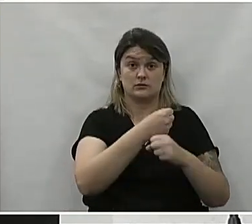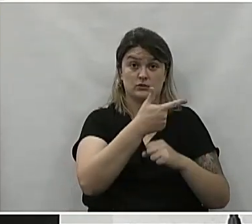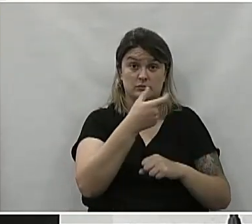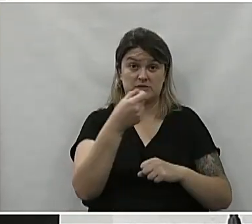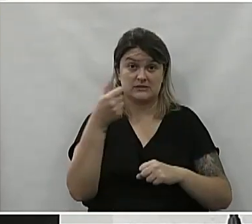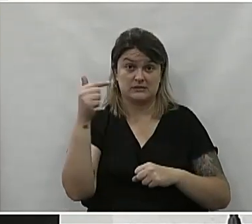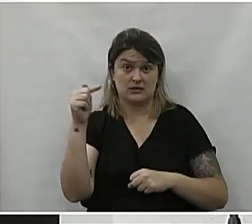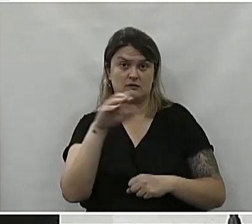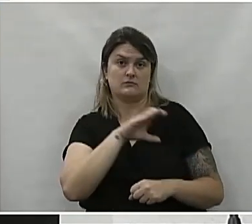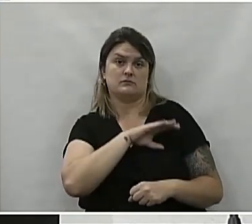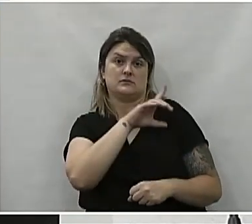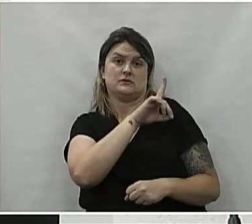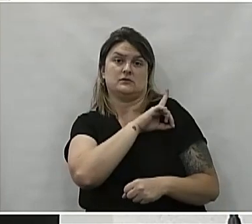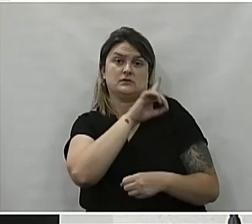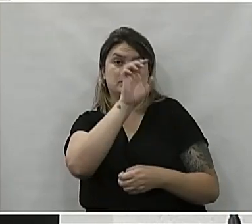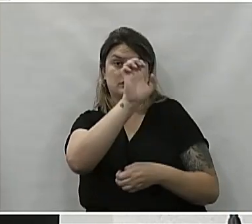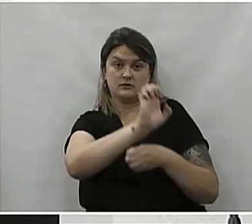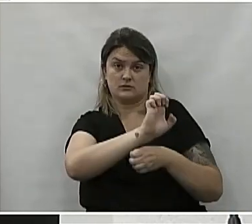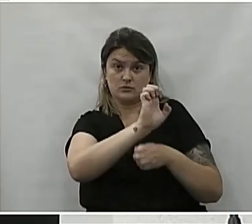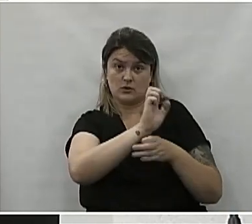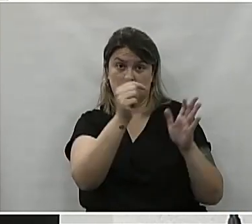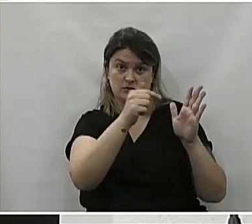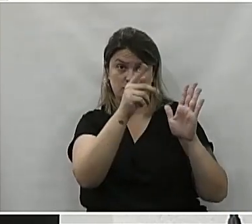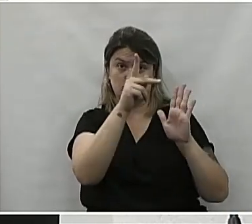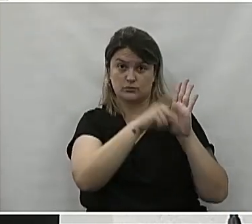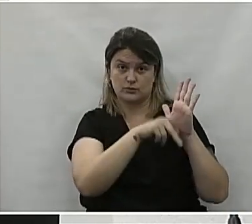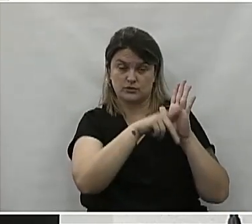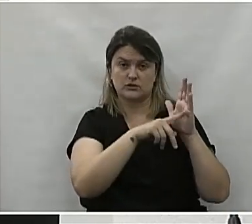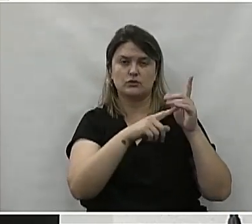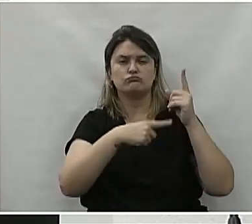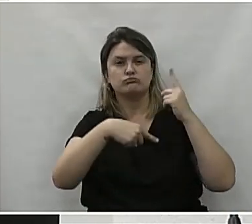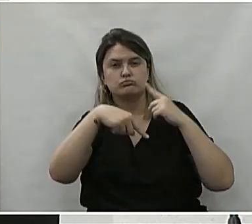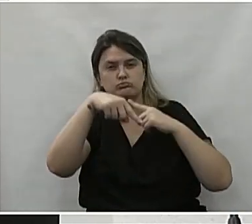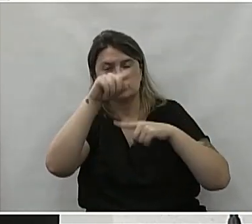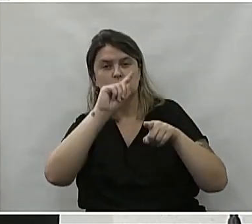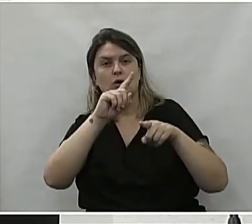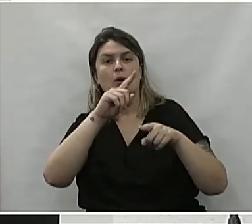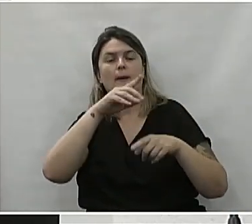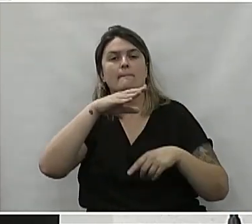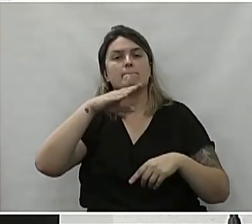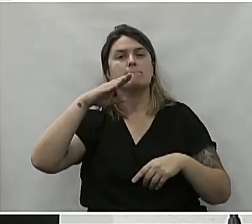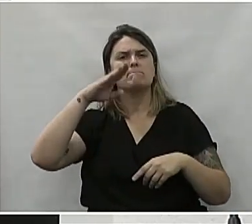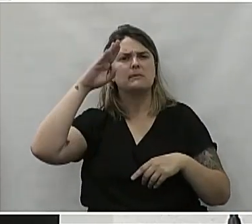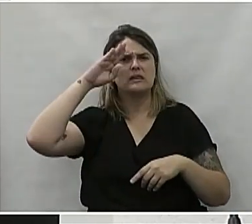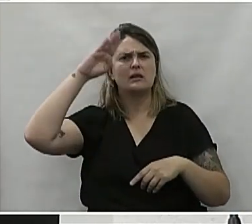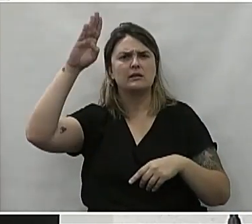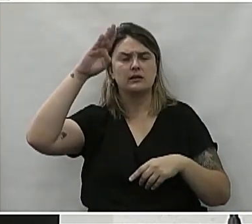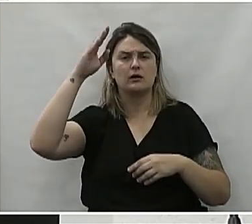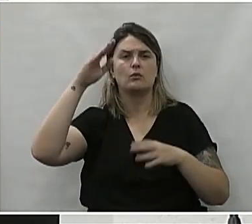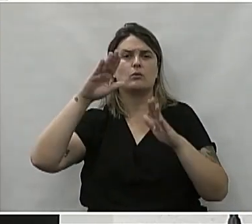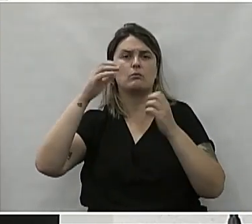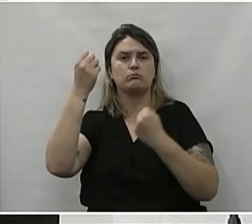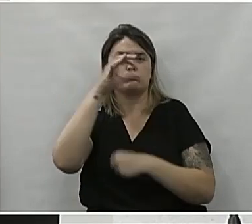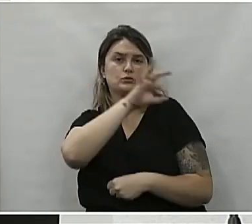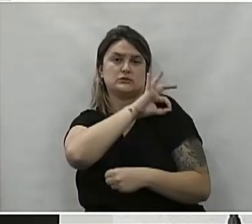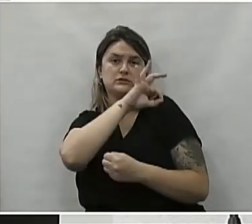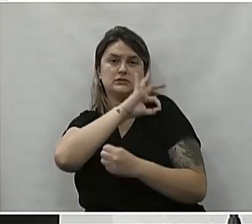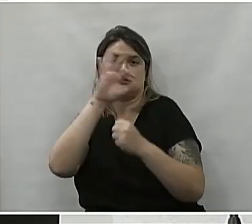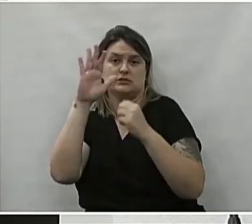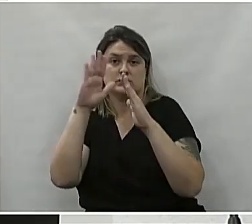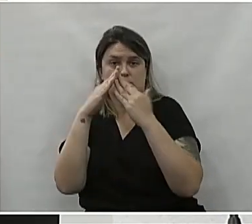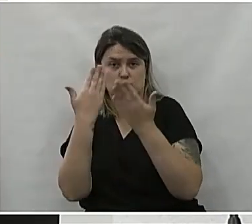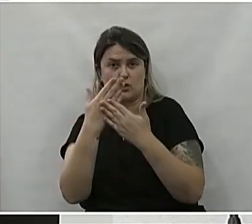A coordenação Estadual Desse programa Ele transformou-se Em batalhão De patrulha Escolar Comunitária O que